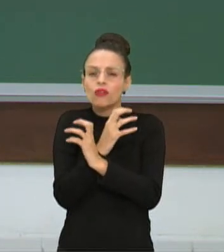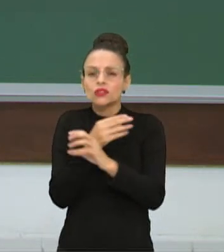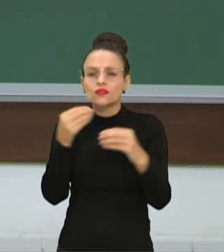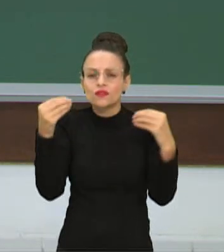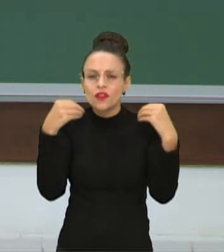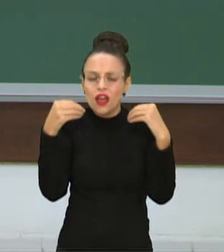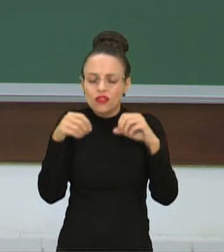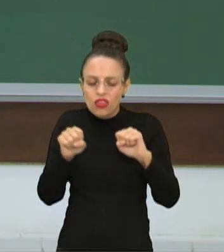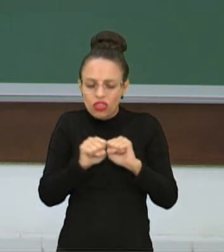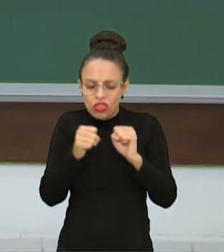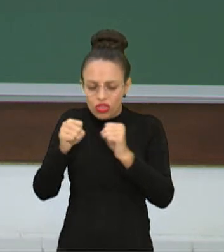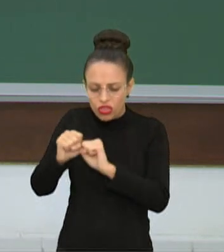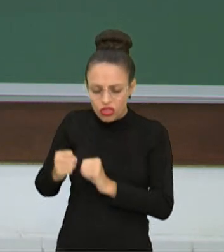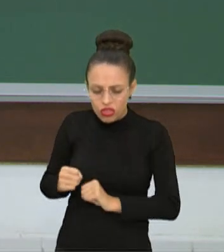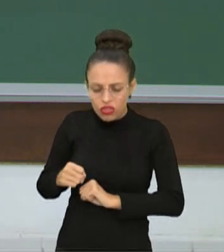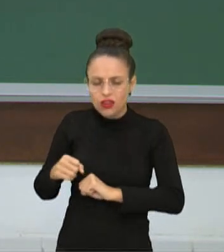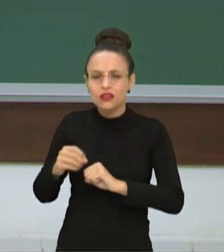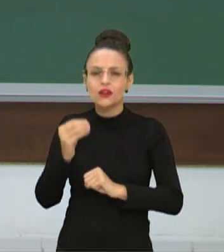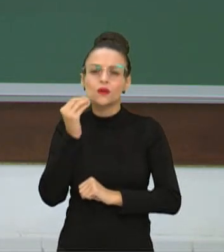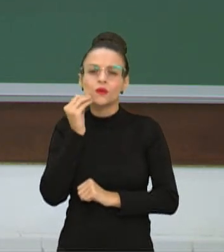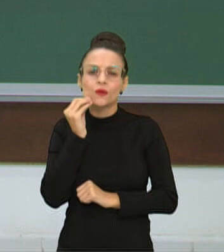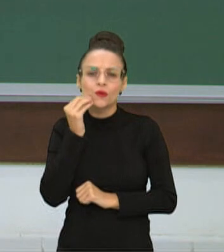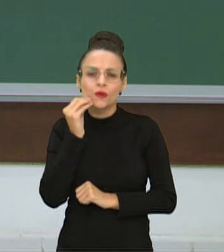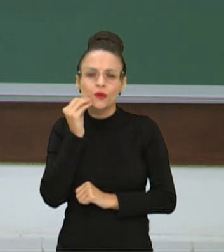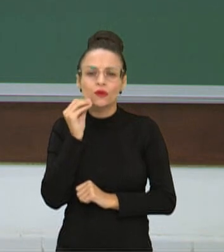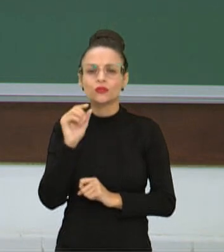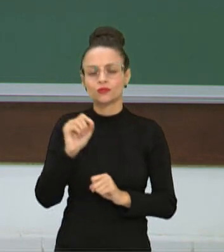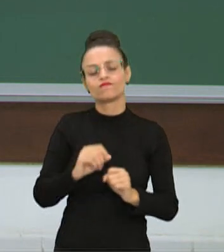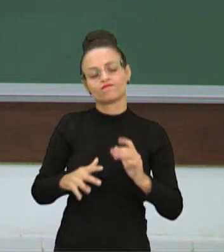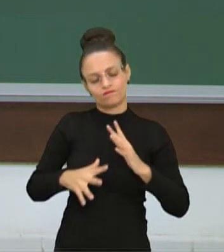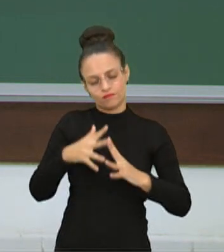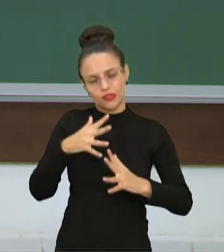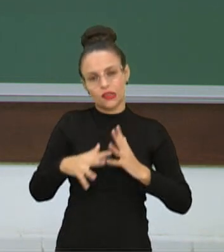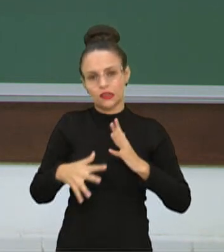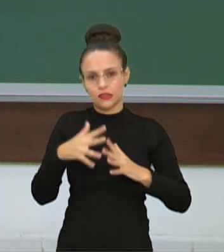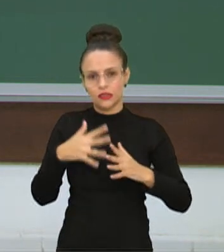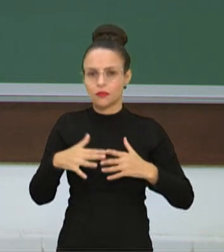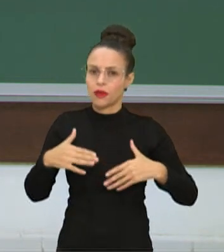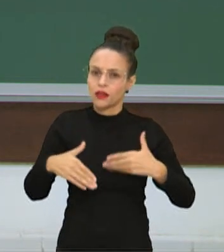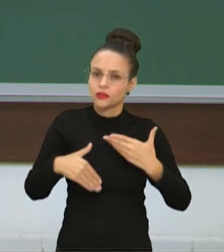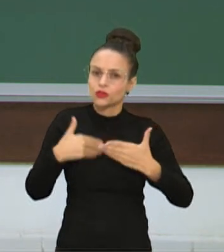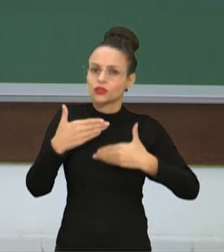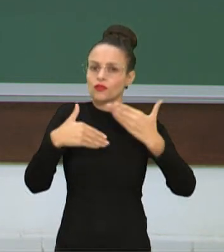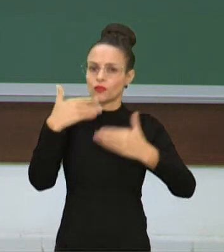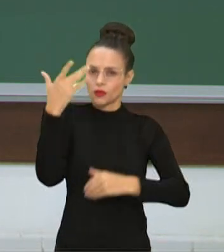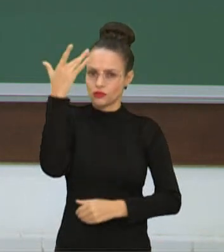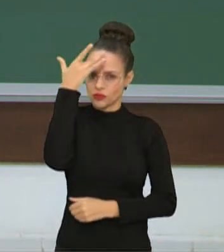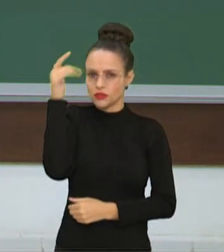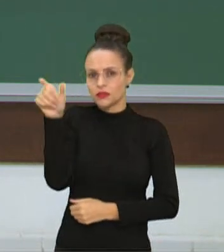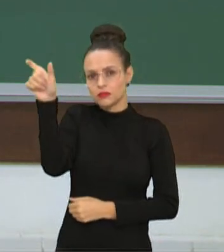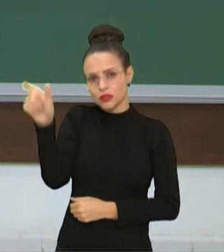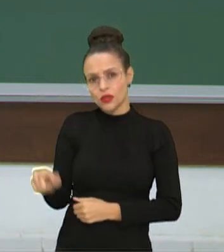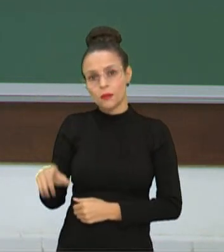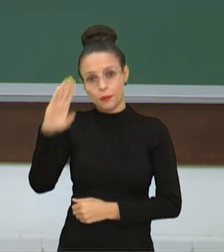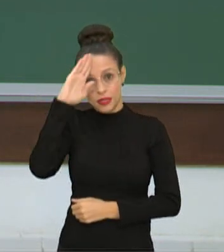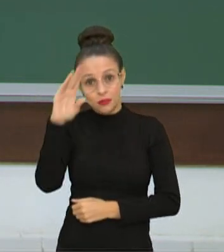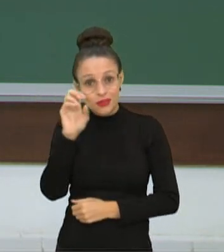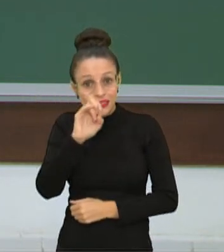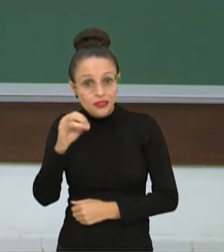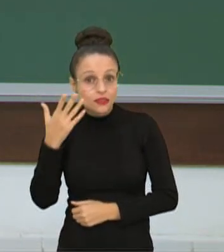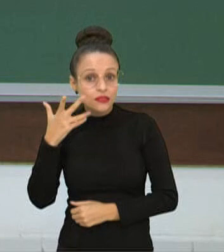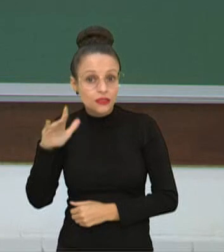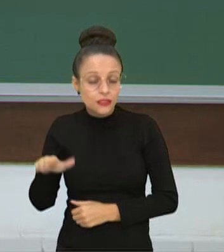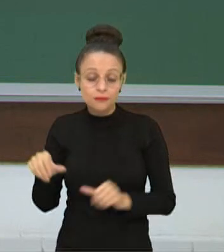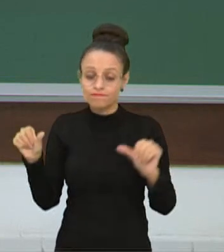frágeis, quebradiços e, consequentemente, isso atrapalha todo o desenvolvimento dessa pessoa, né? Principalmente se for uma